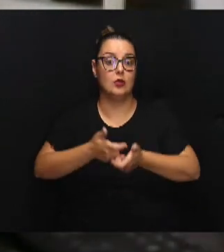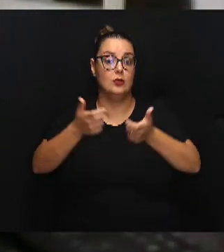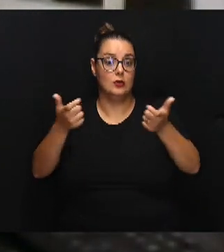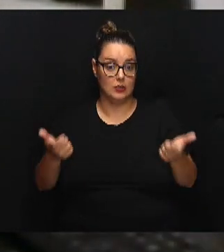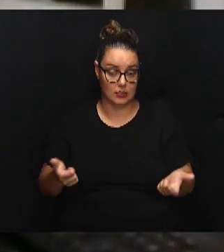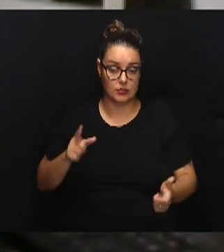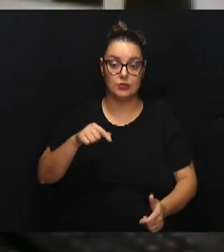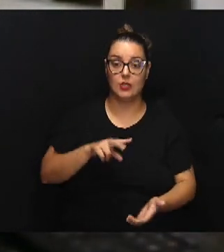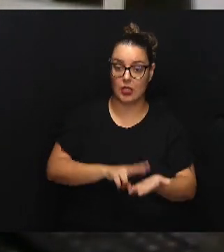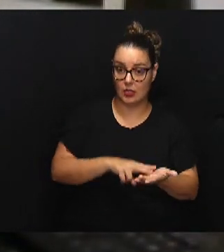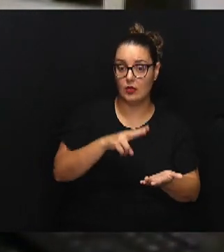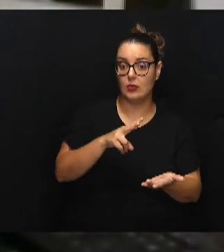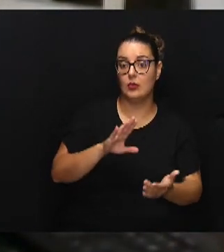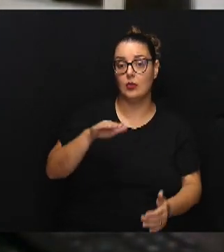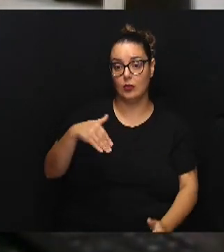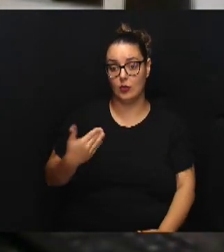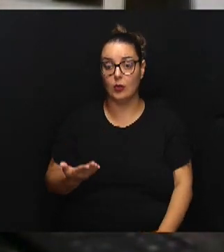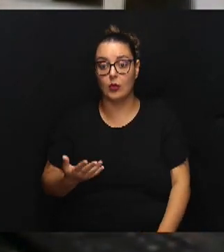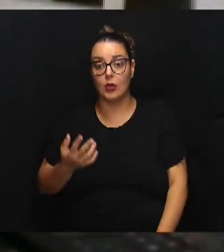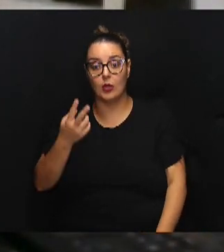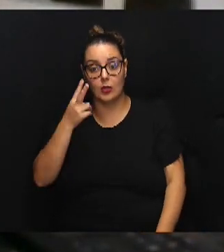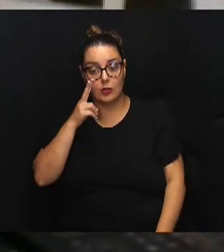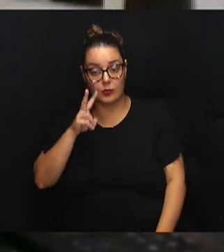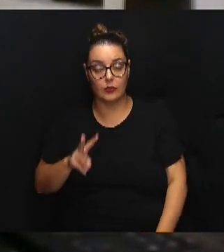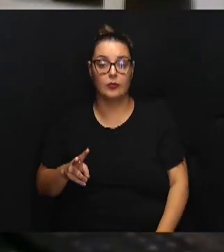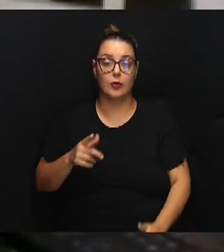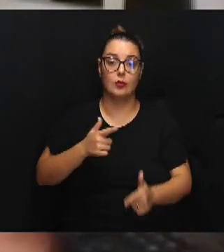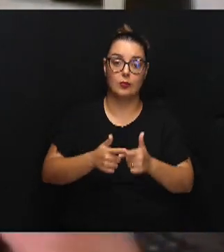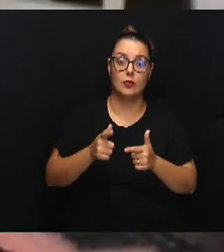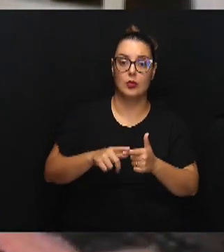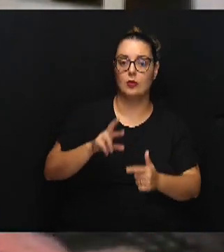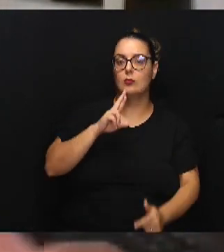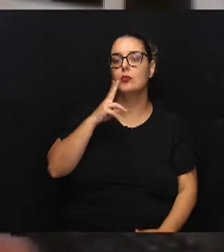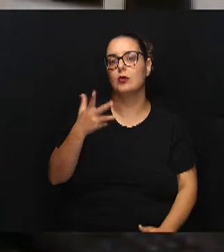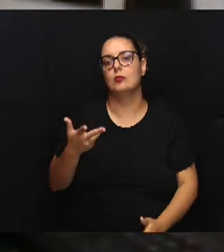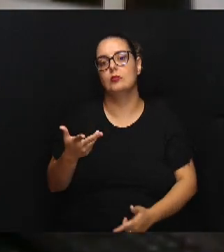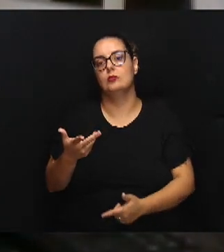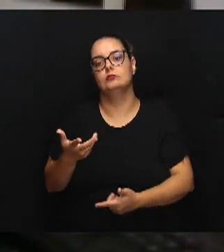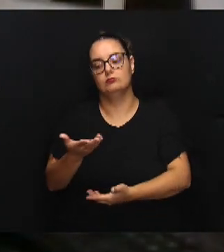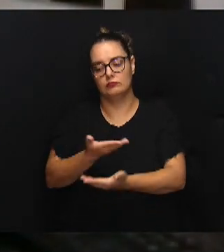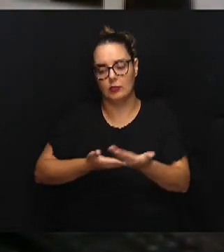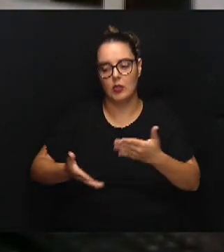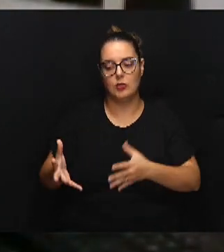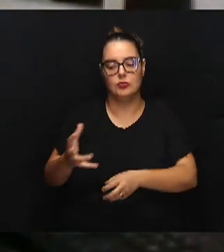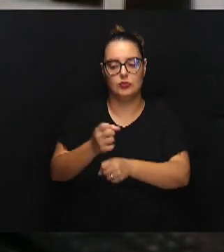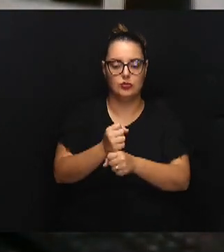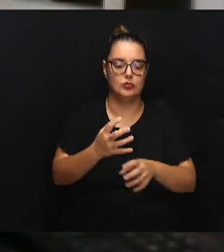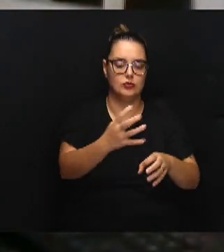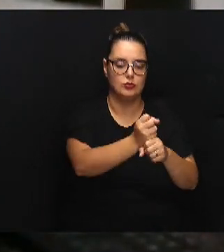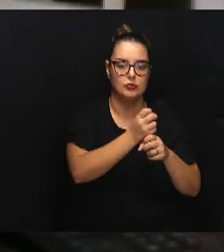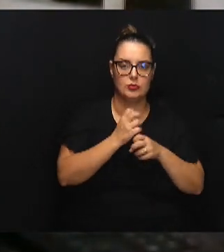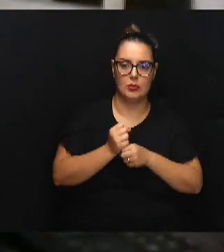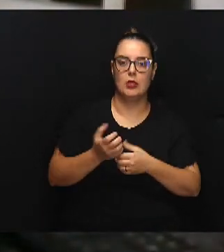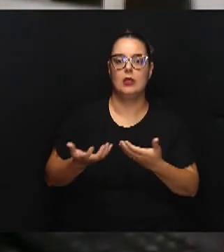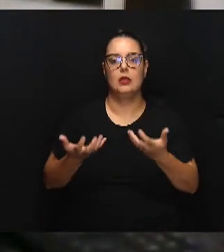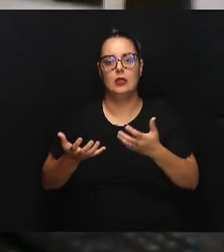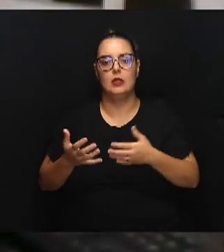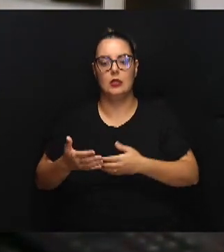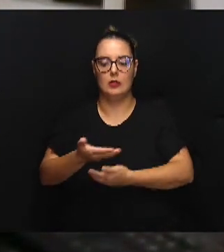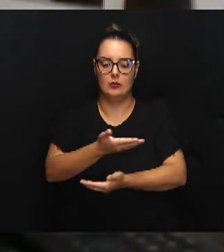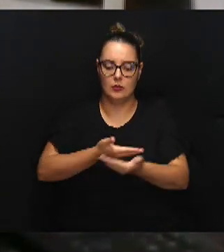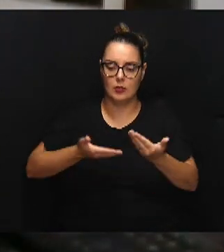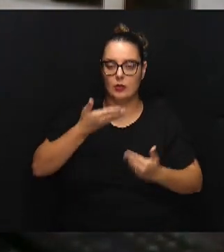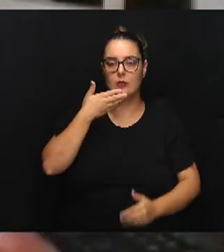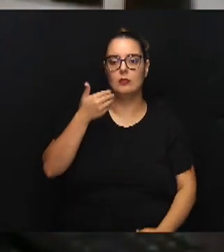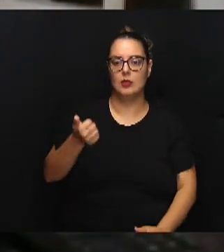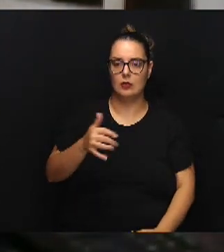uma vantagem, porque quando a gente vê um problema, a gente busca soluções integradas. A gente quer sim remediar a área, obviamente, né?